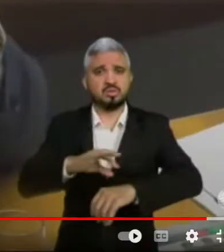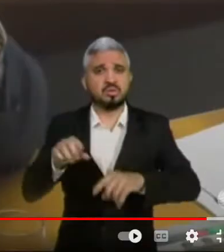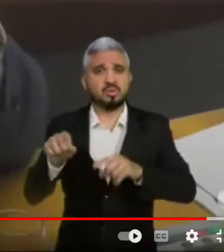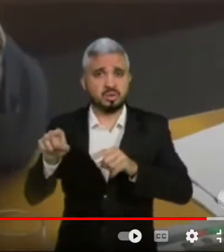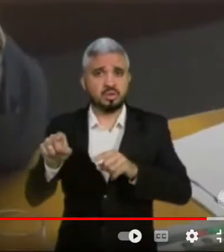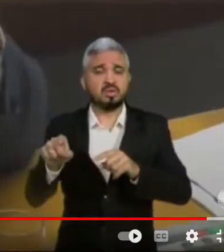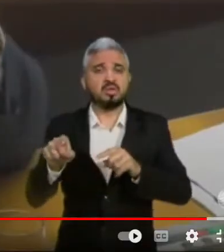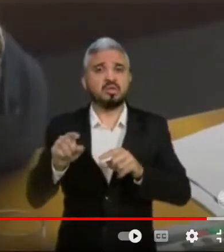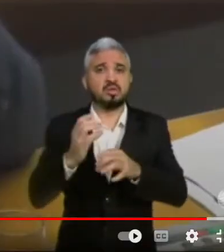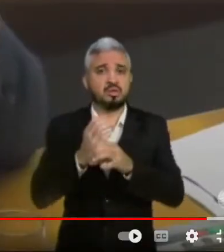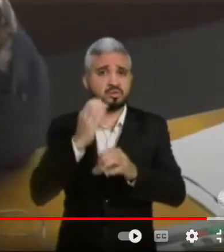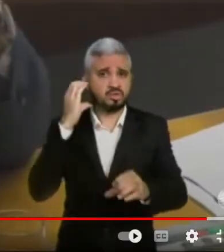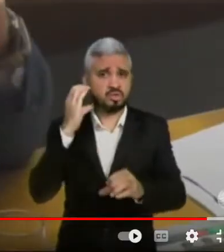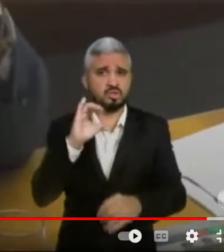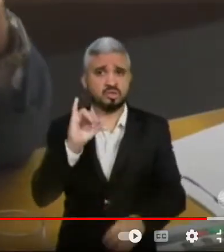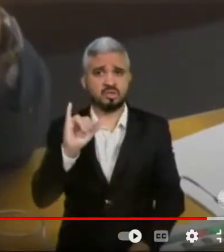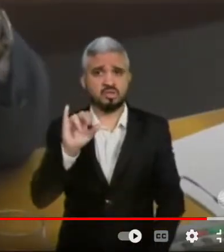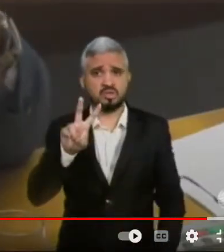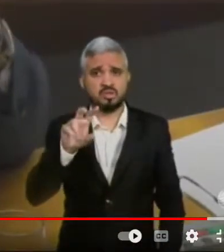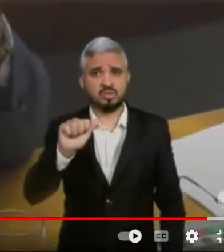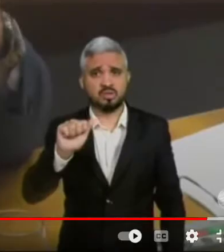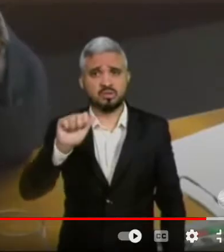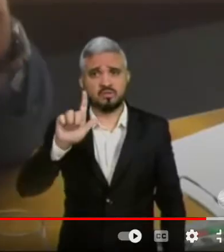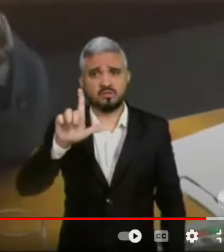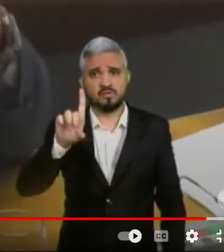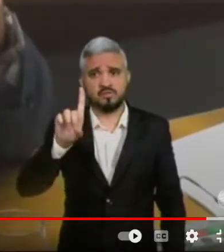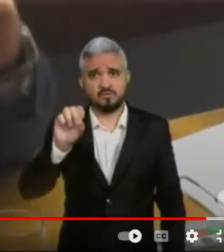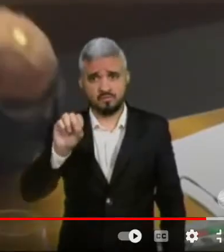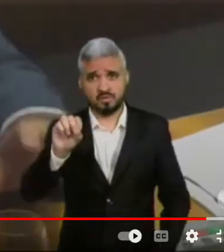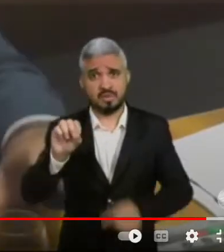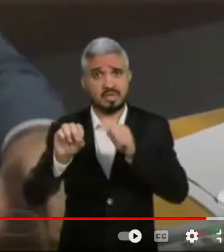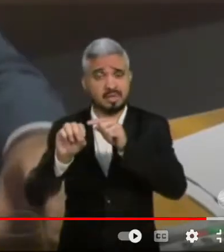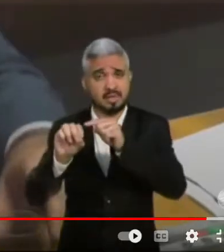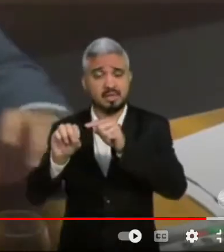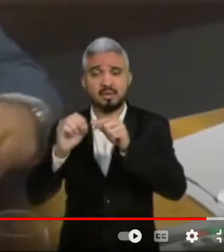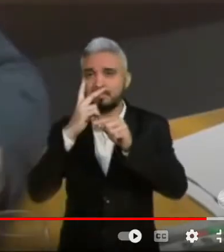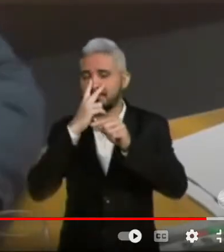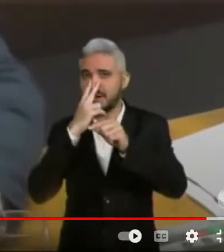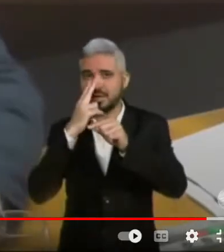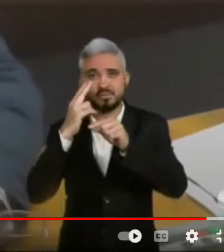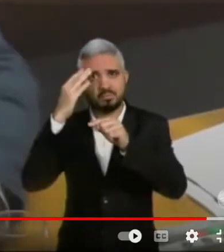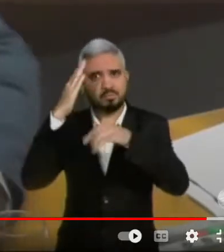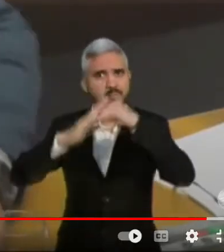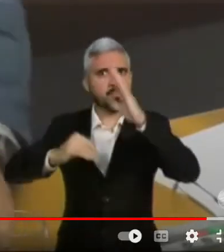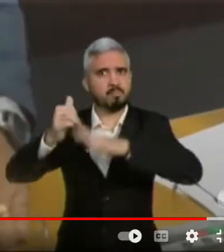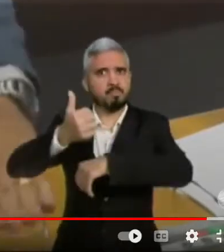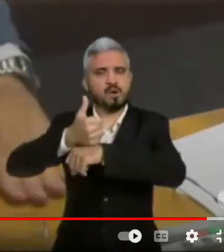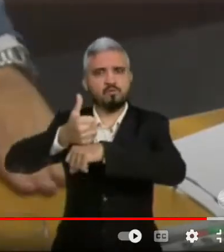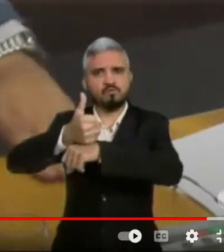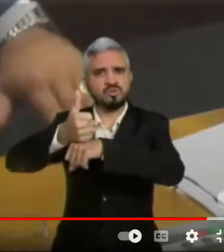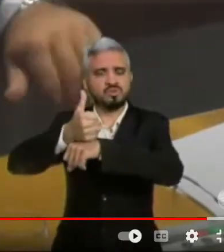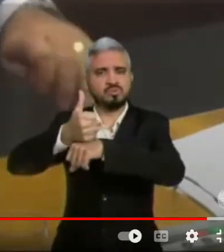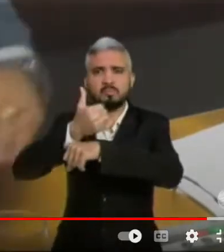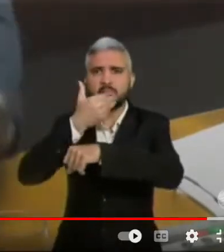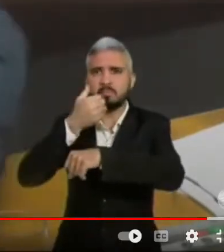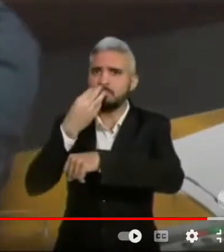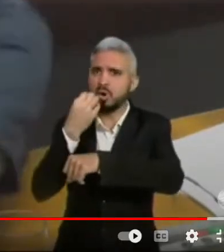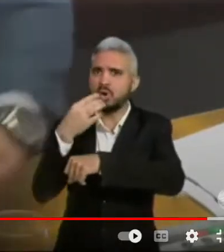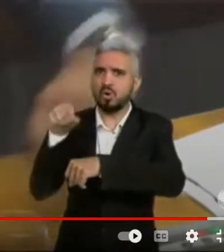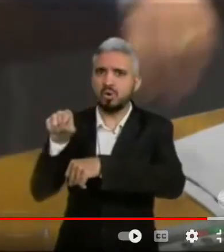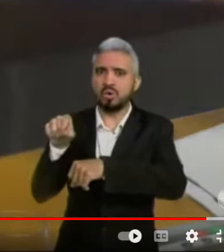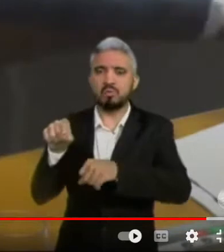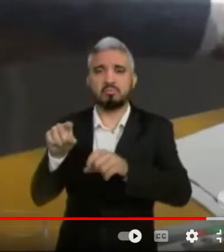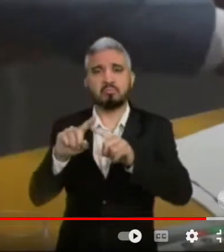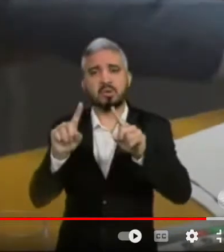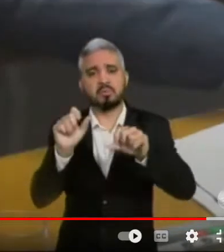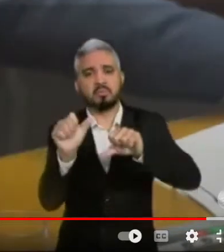Ortegal. É a sumidade em pontos no estado do Maranhão. E, infelizmente, o projeto foi mudado,